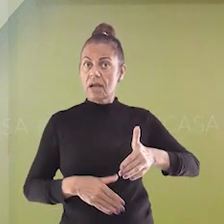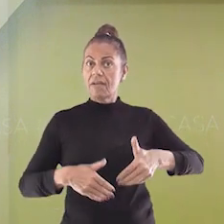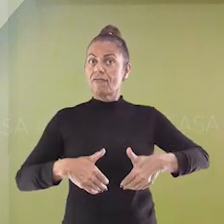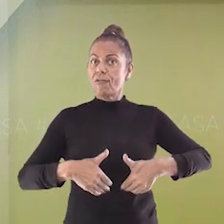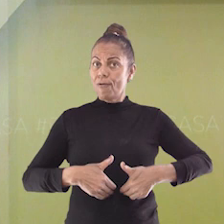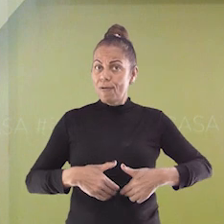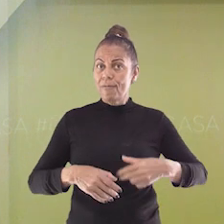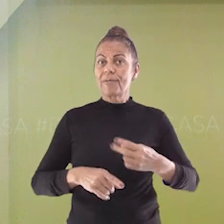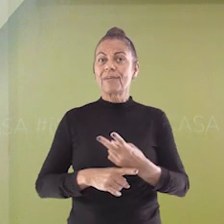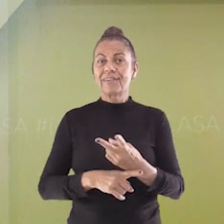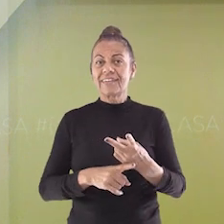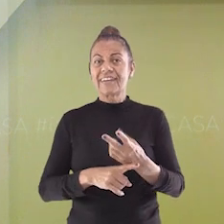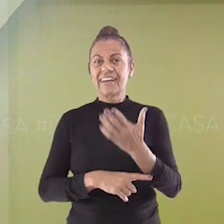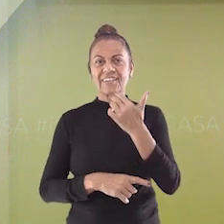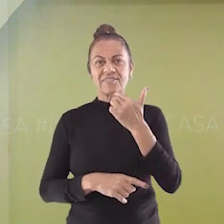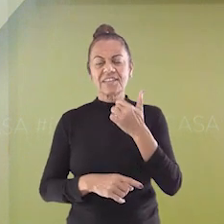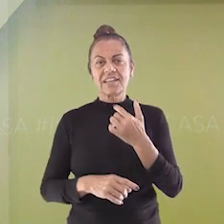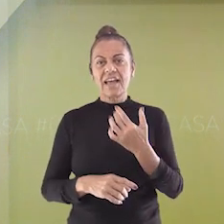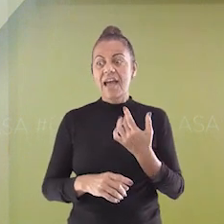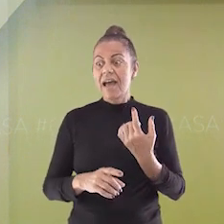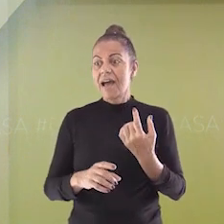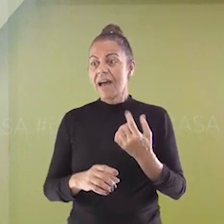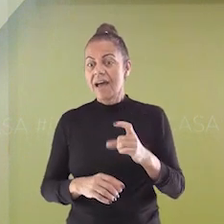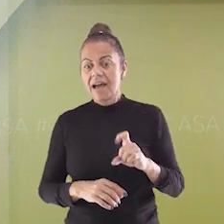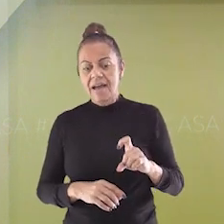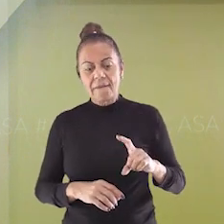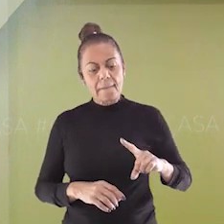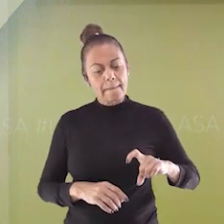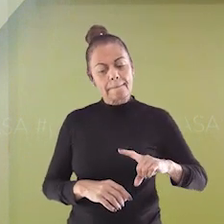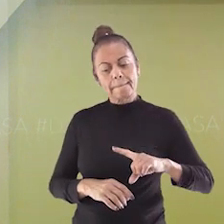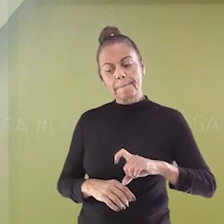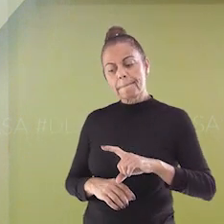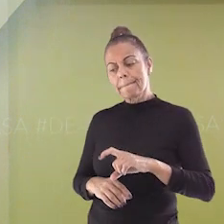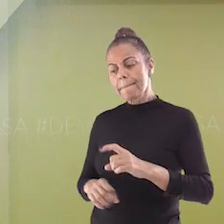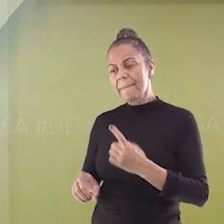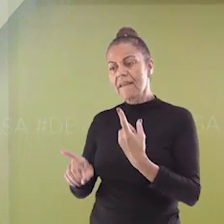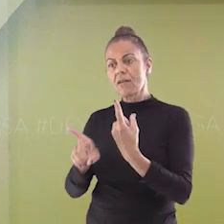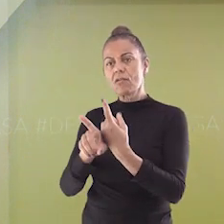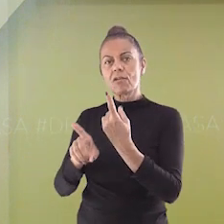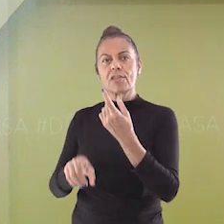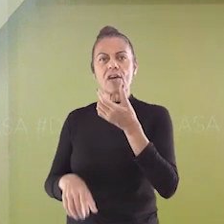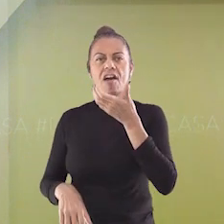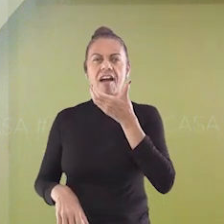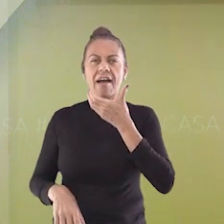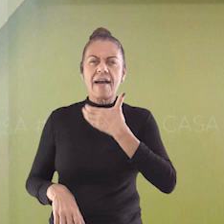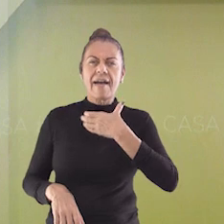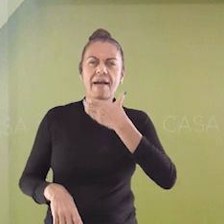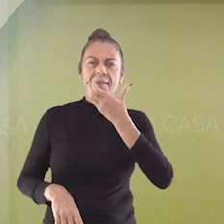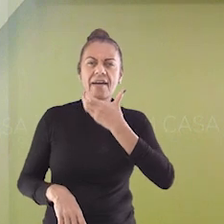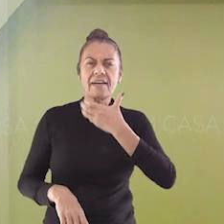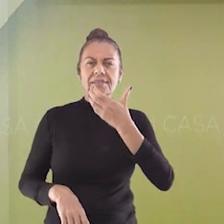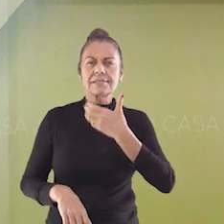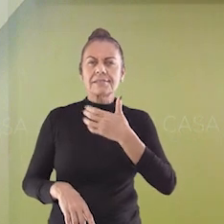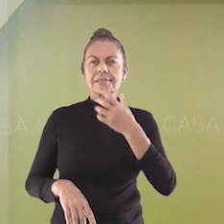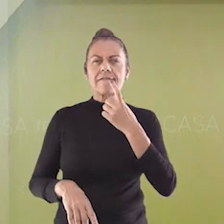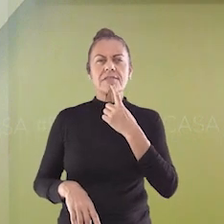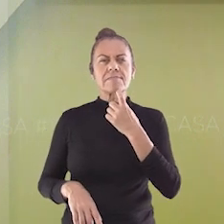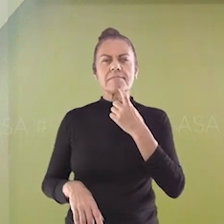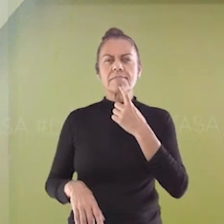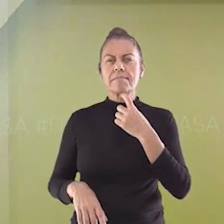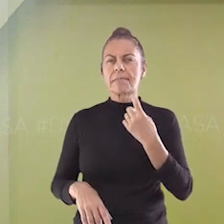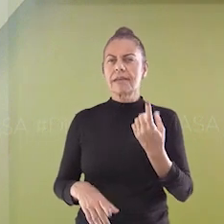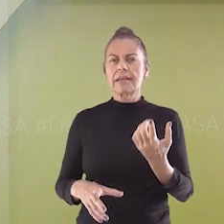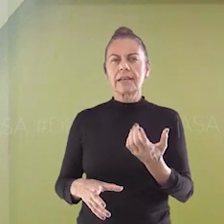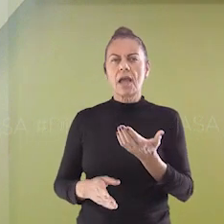E ela encontrou uma maçã, isso mesmo, uma maçã bem vermelha, e devorou a maçã